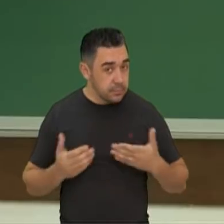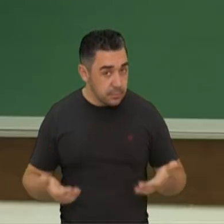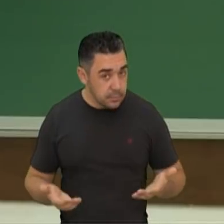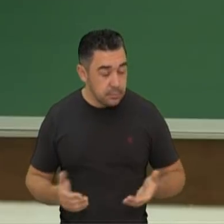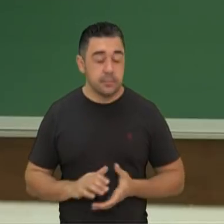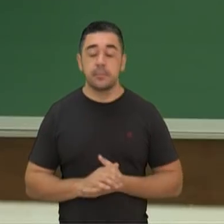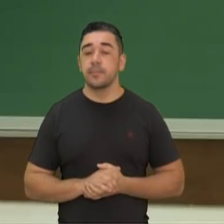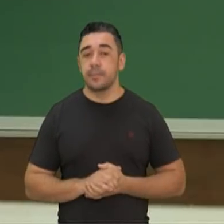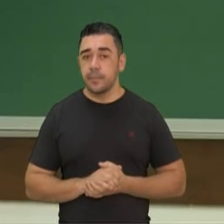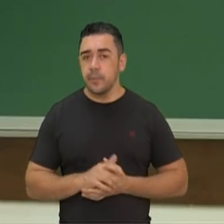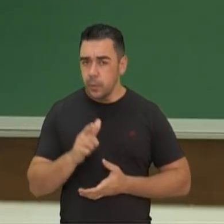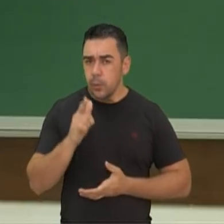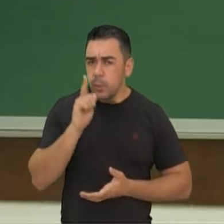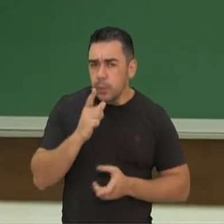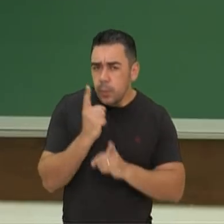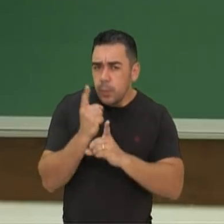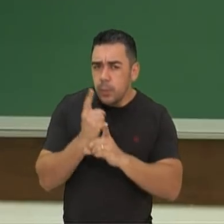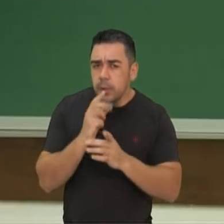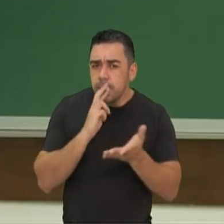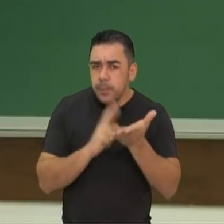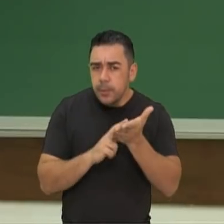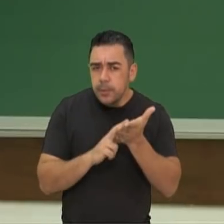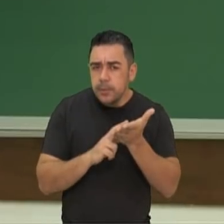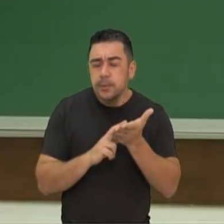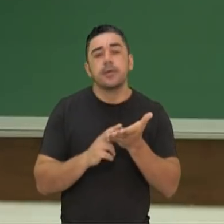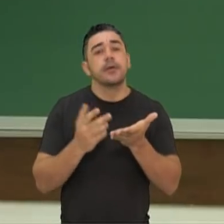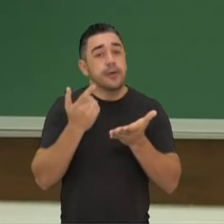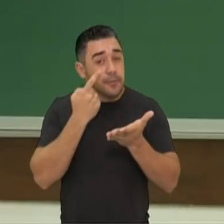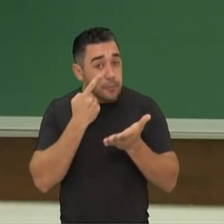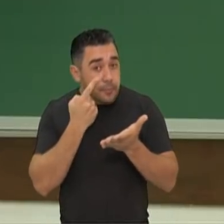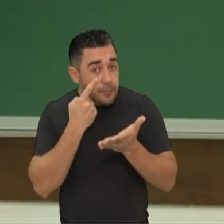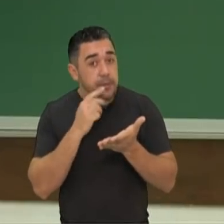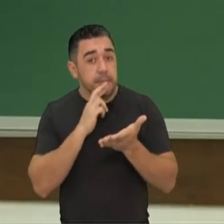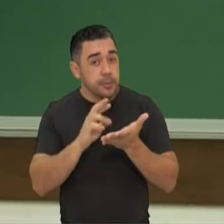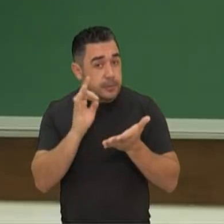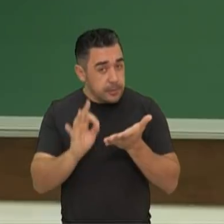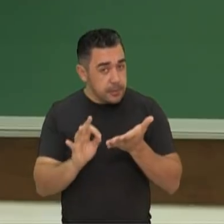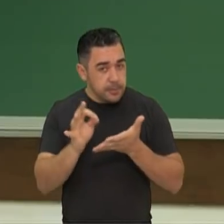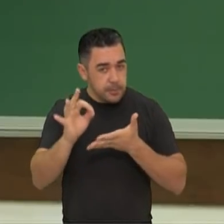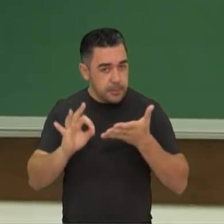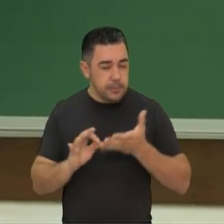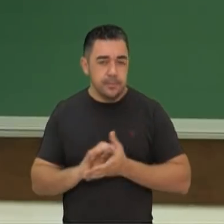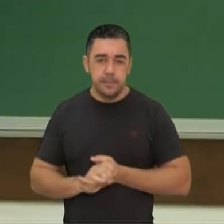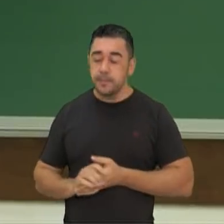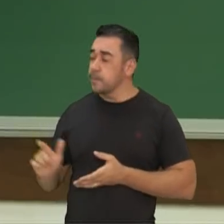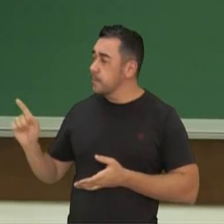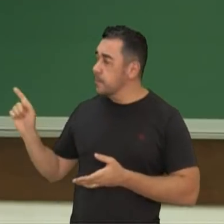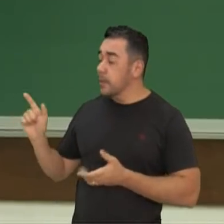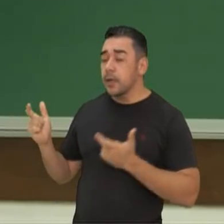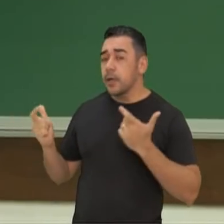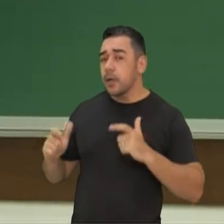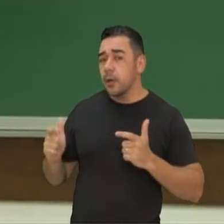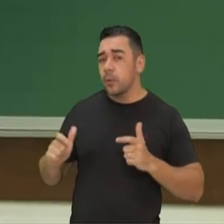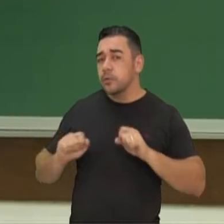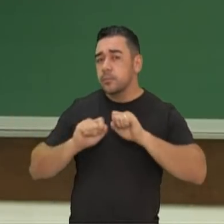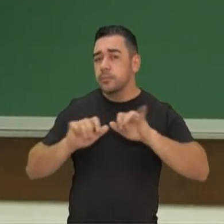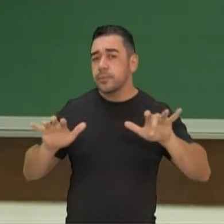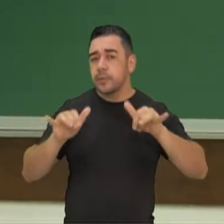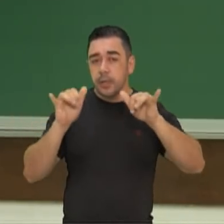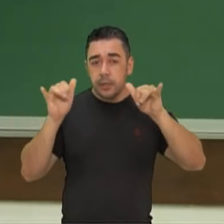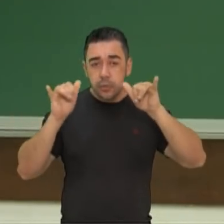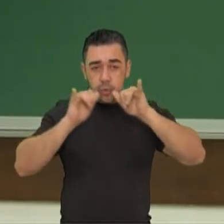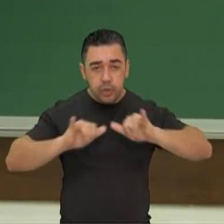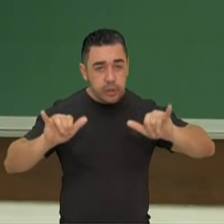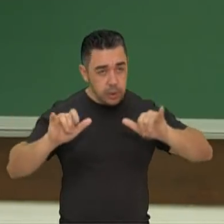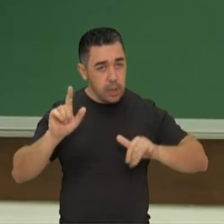Pessoal, conseguiram achar a resposta? Vamos verificar. Onde é veiculada a notícia? Esse